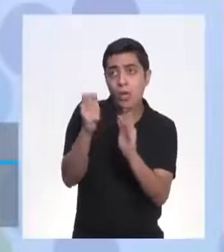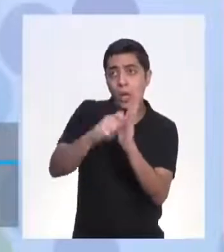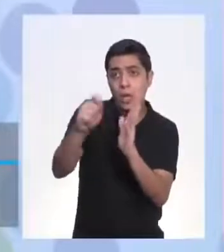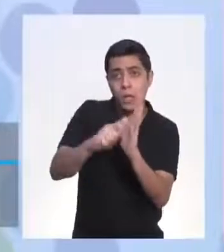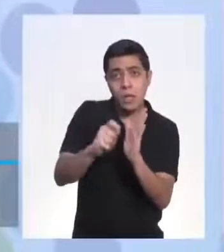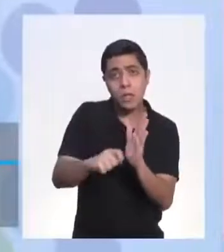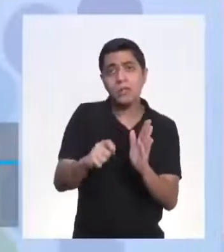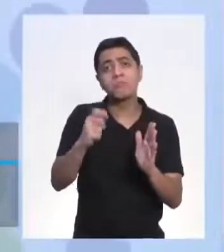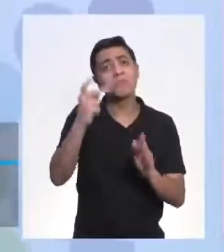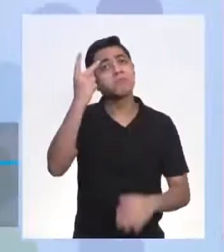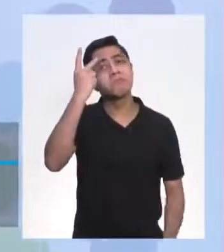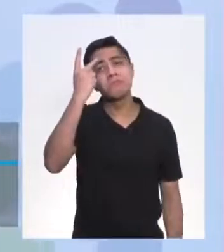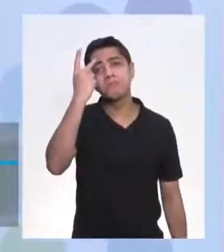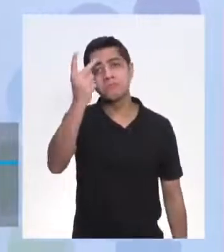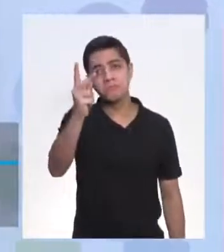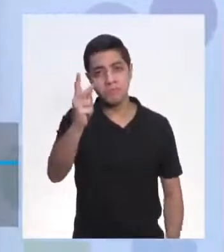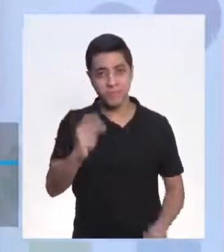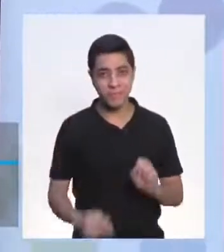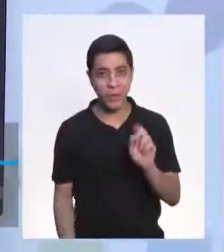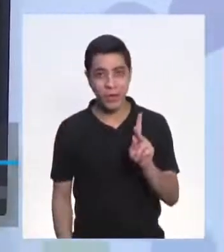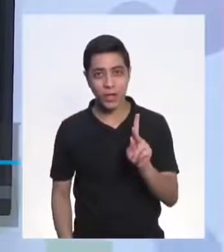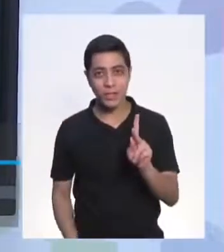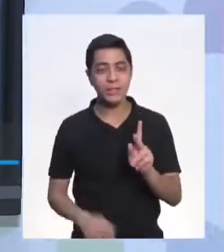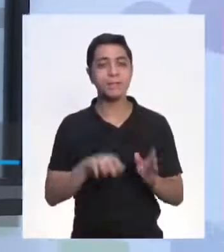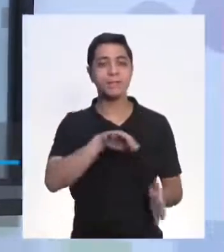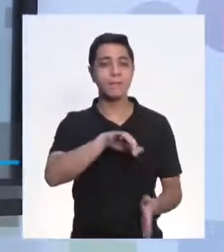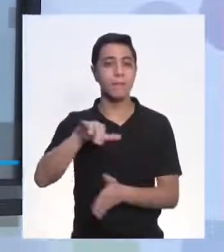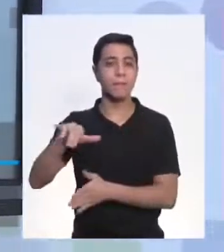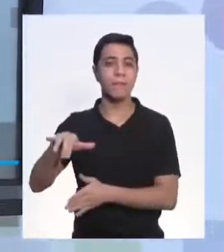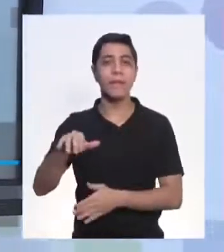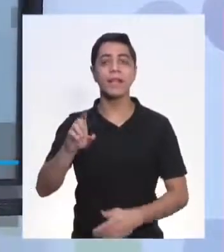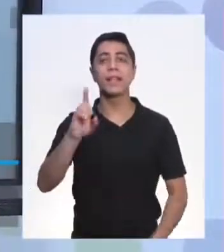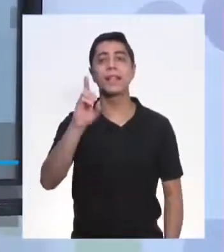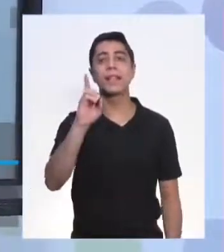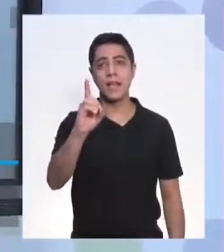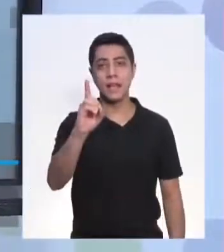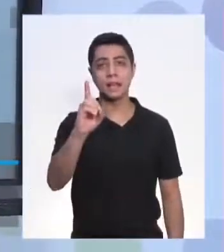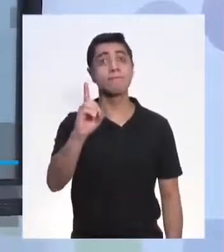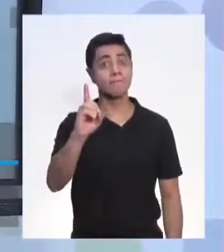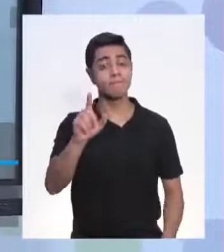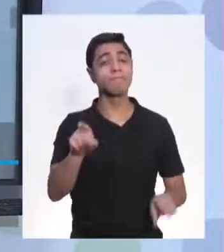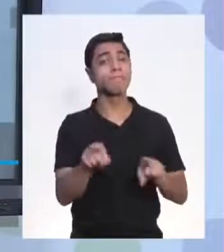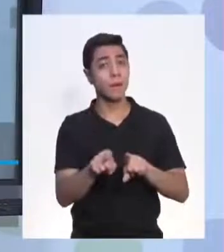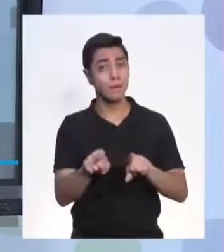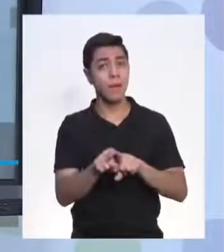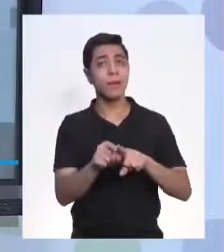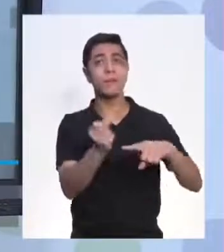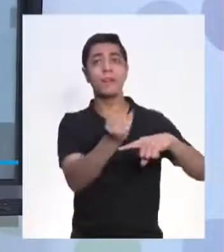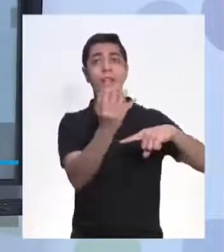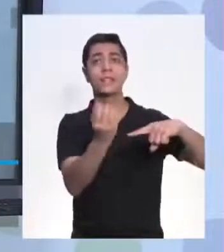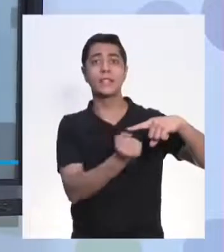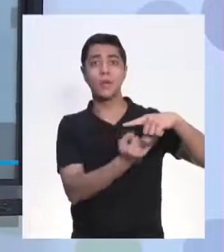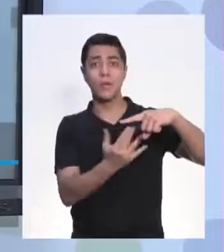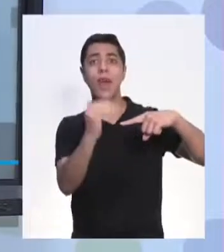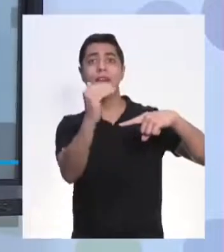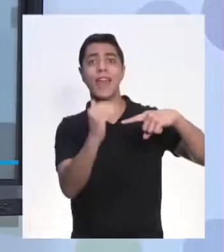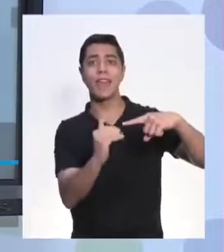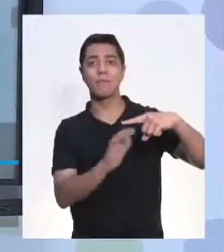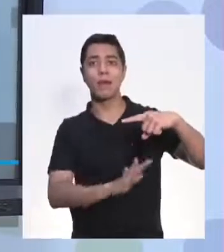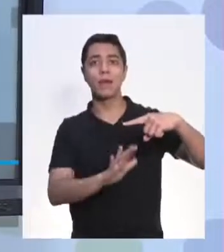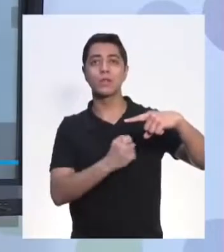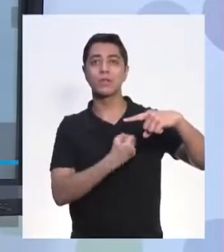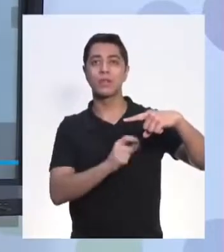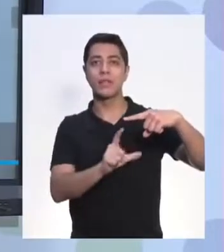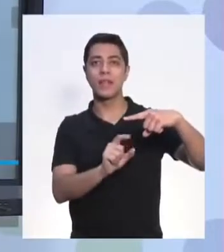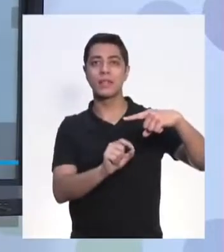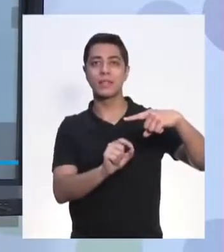tá? Letra D. Bom, na letra D, eu também tenho uma fração decimal. Vou usar o mesmo raciocínio. Vou pegar o